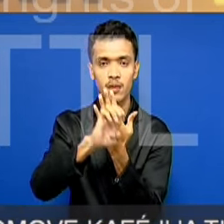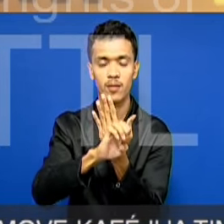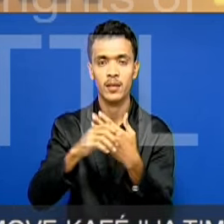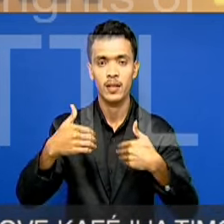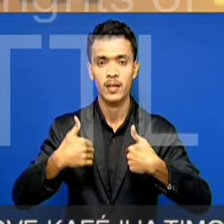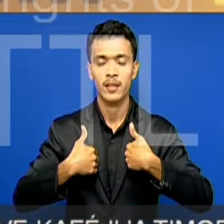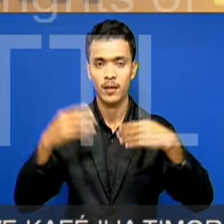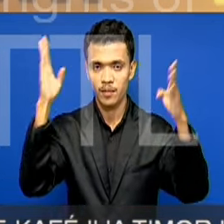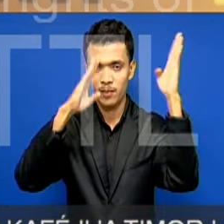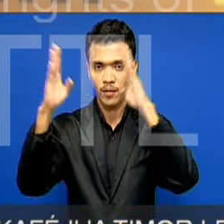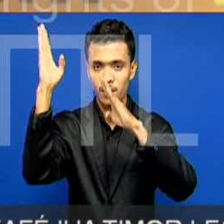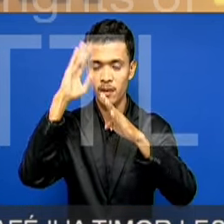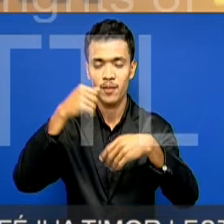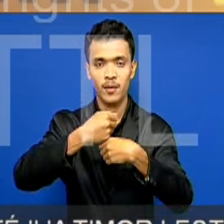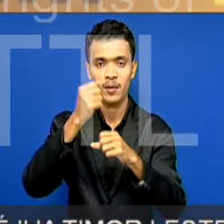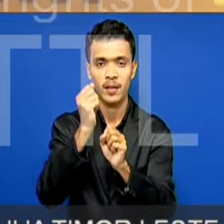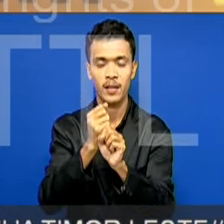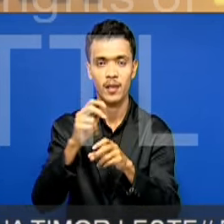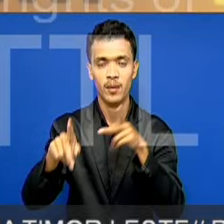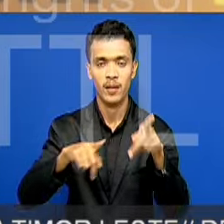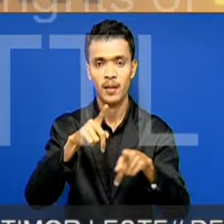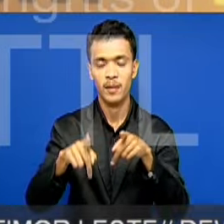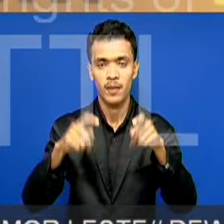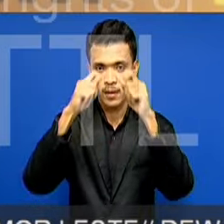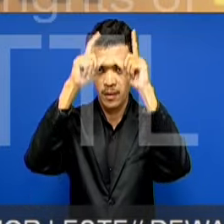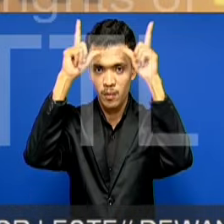fatal, onde resulta timoruan ida lá com vida.